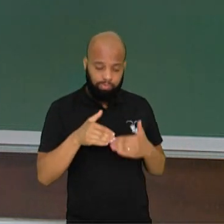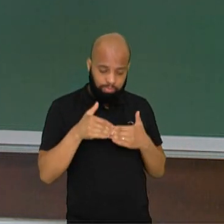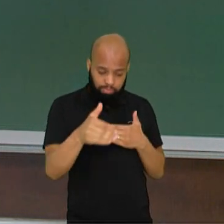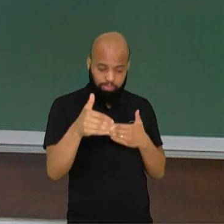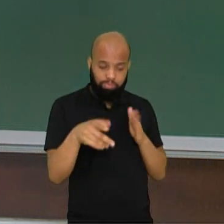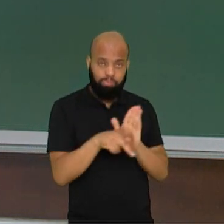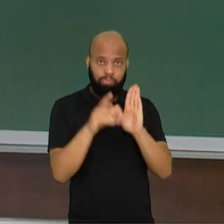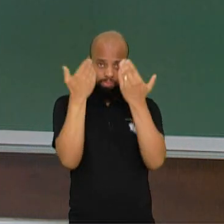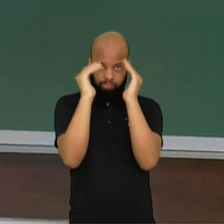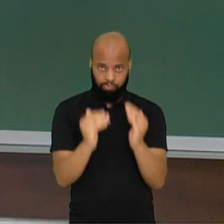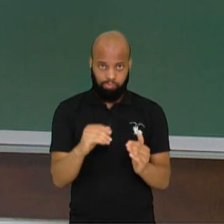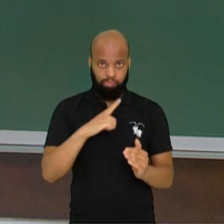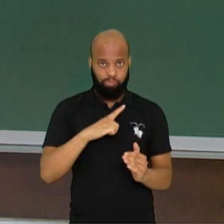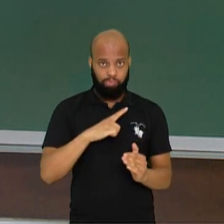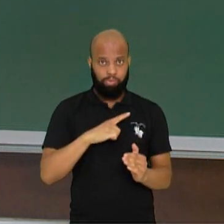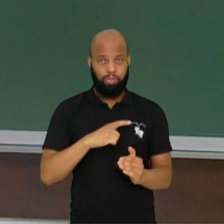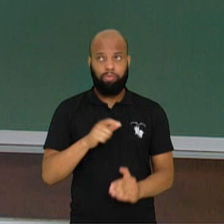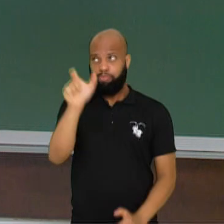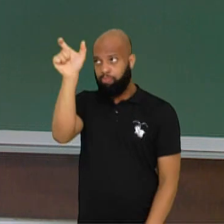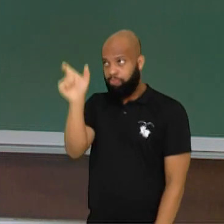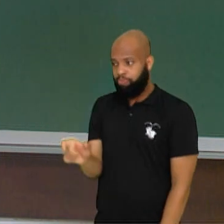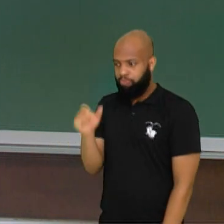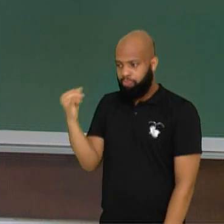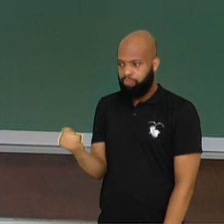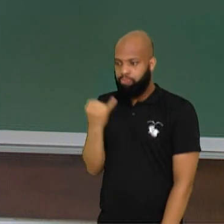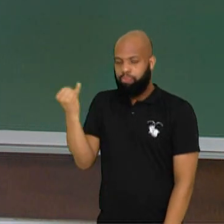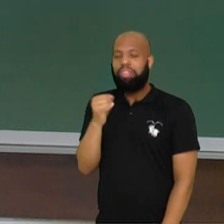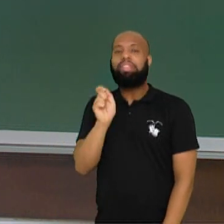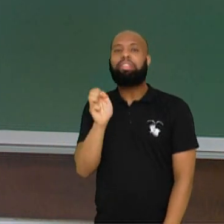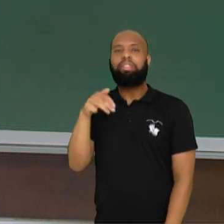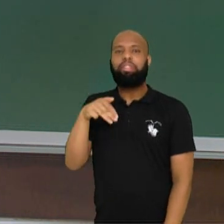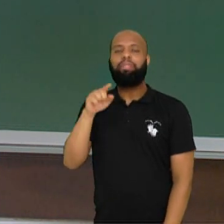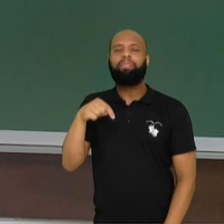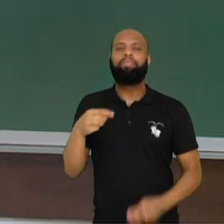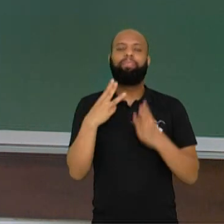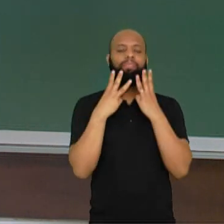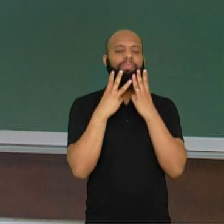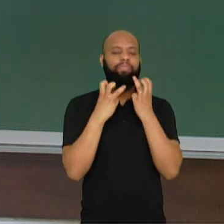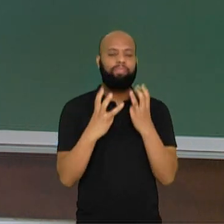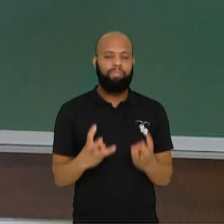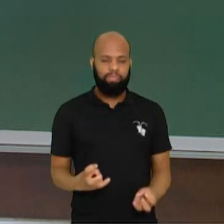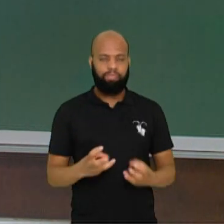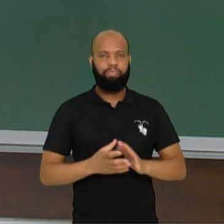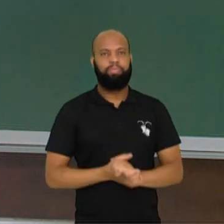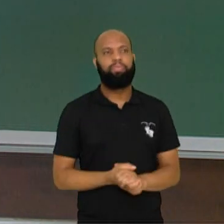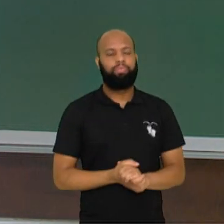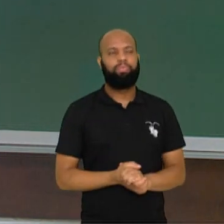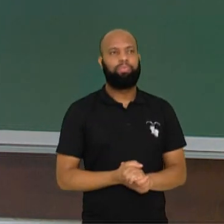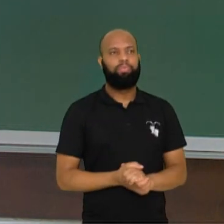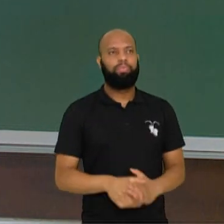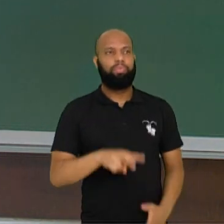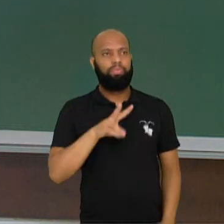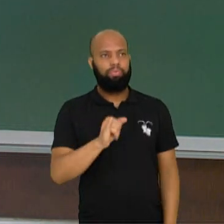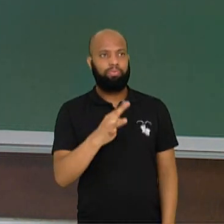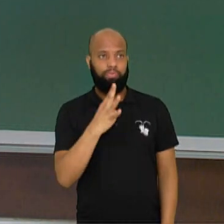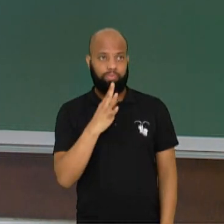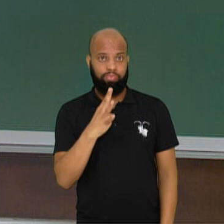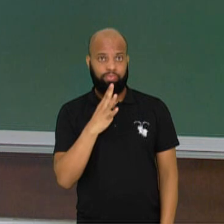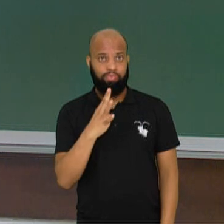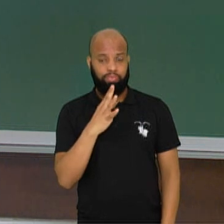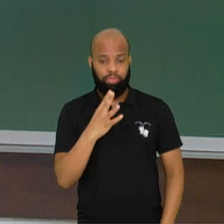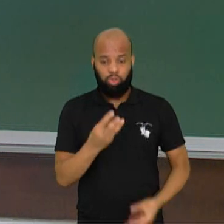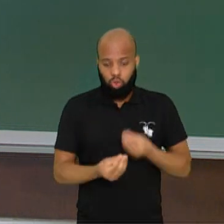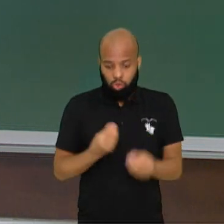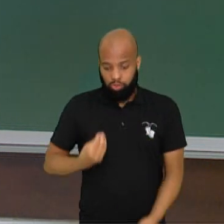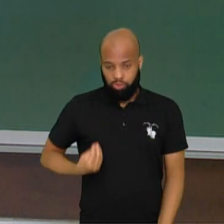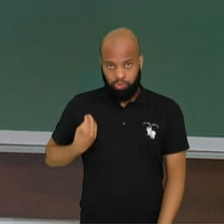partir da análise de um filósofo muito importante que é Karl Marx. Então, a gente vai conhecer a biografia